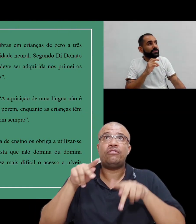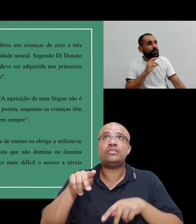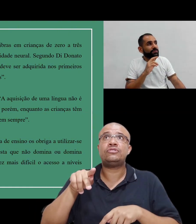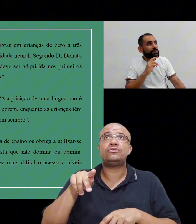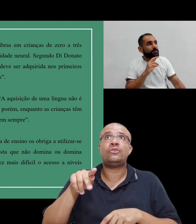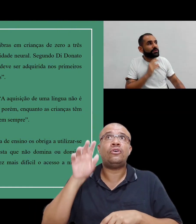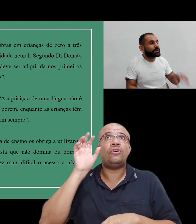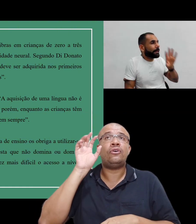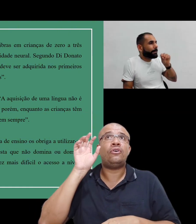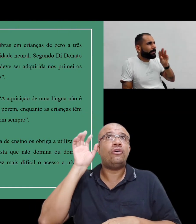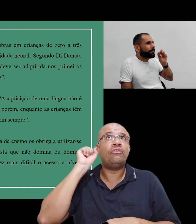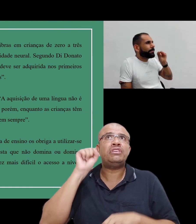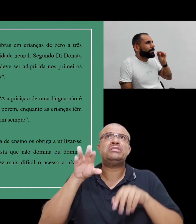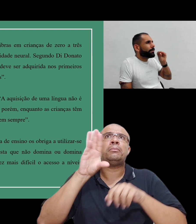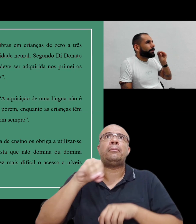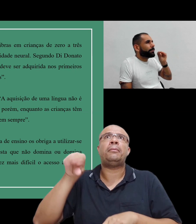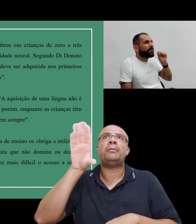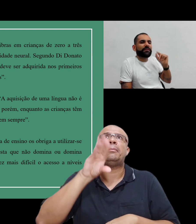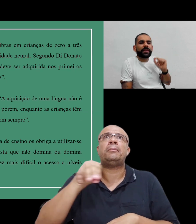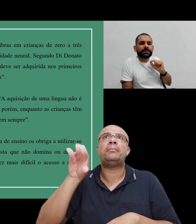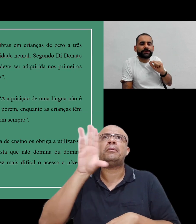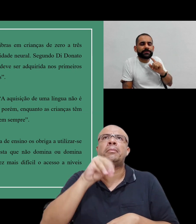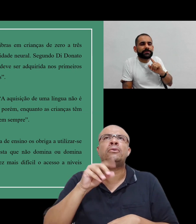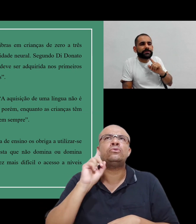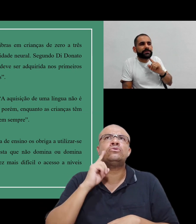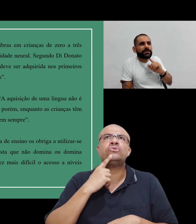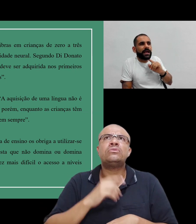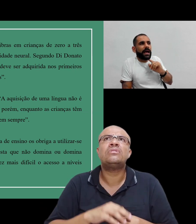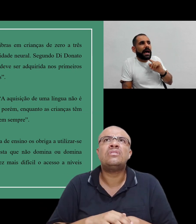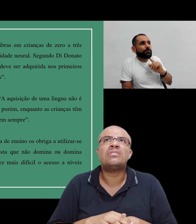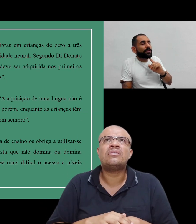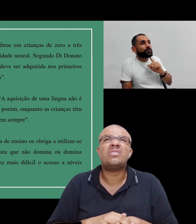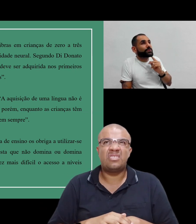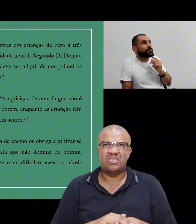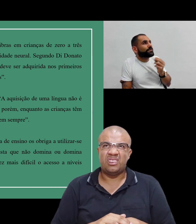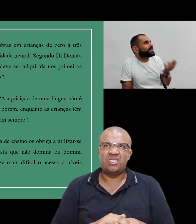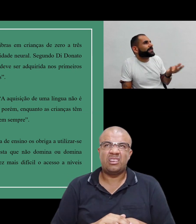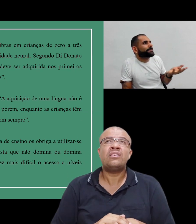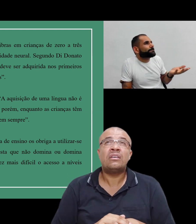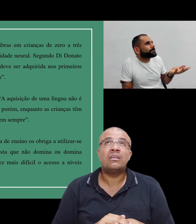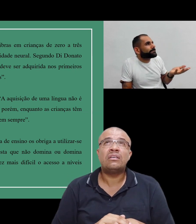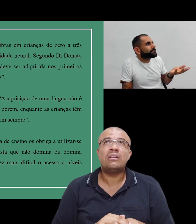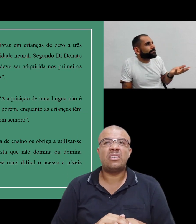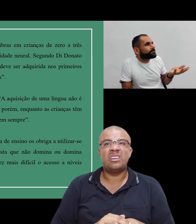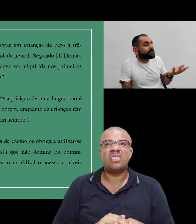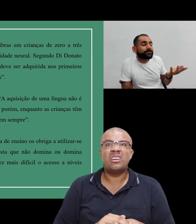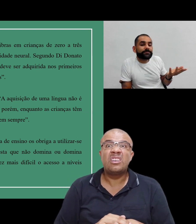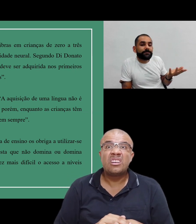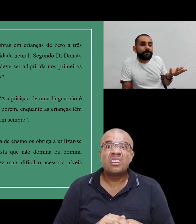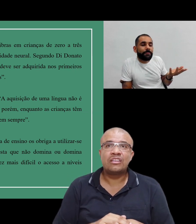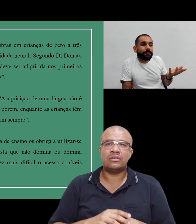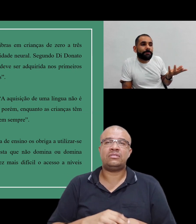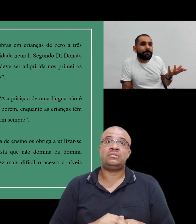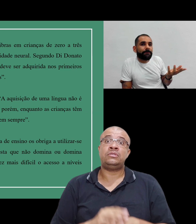olha o professor ouvinte, o professor está falando. Aí o aluno surdo fica.